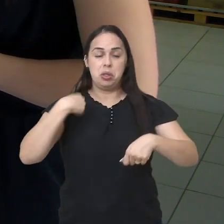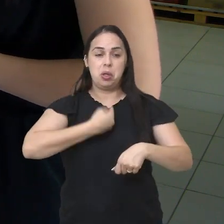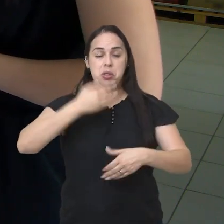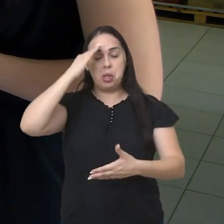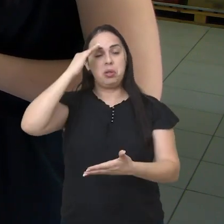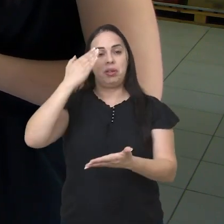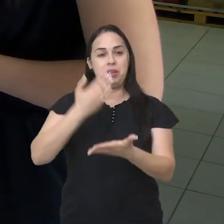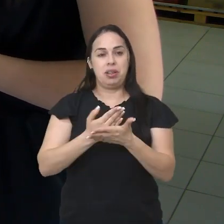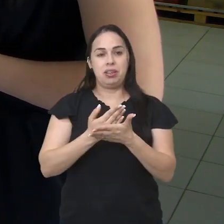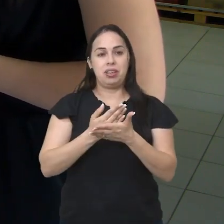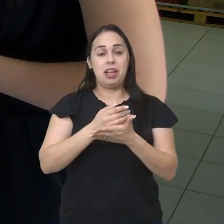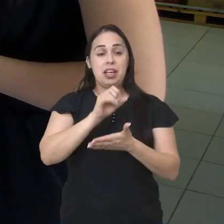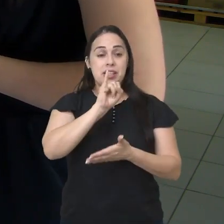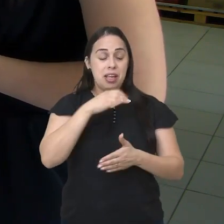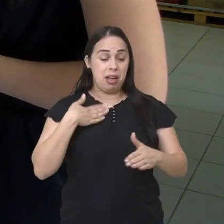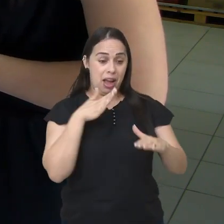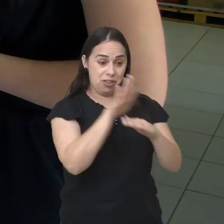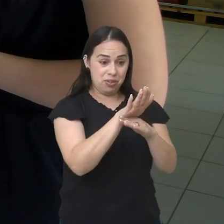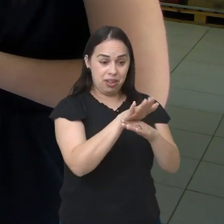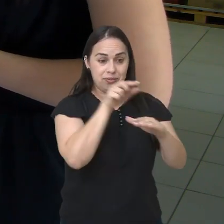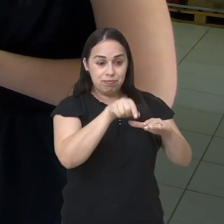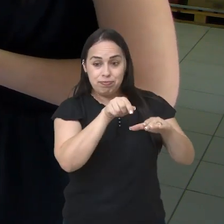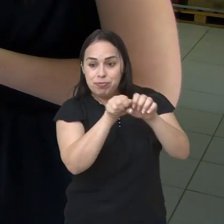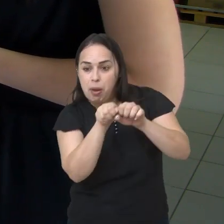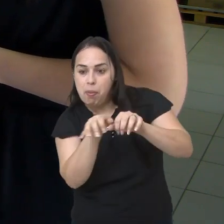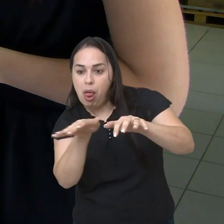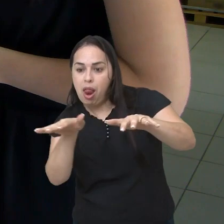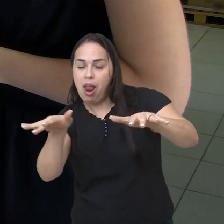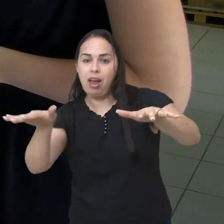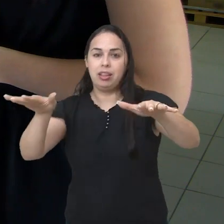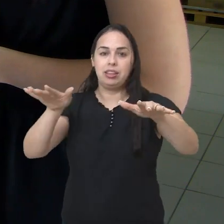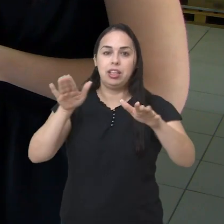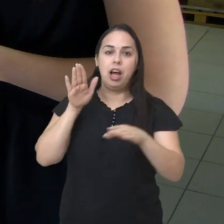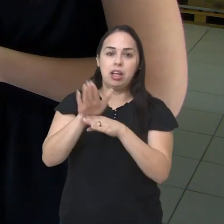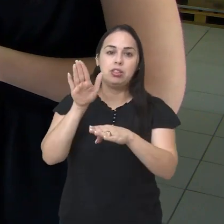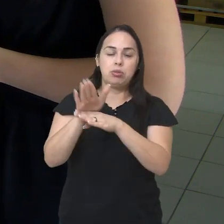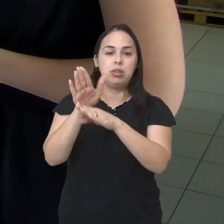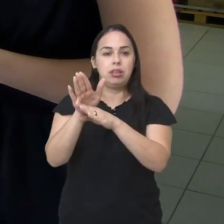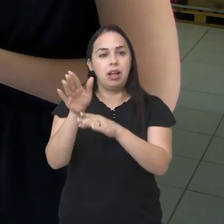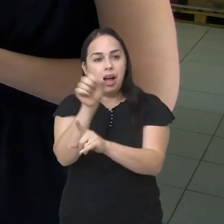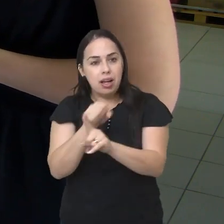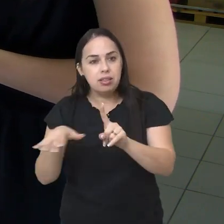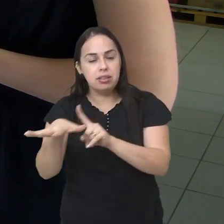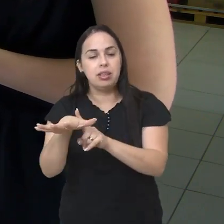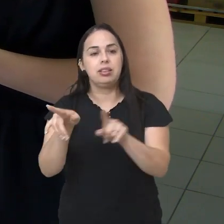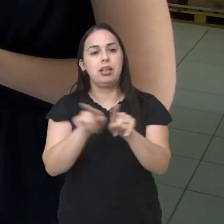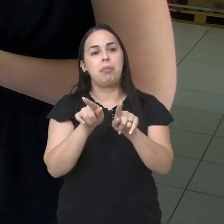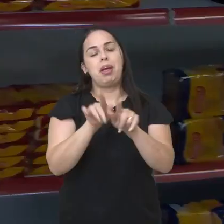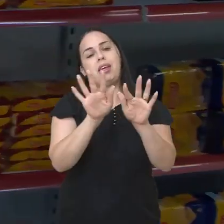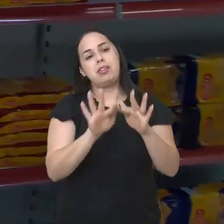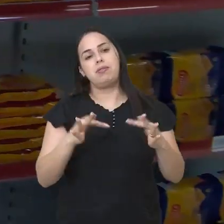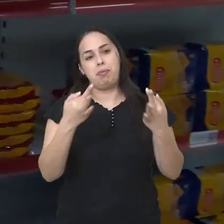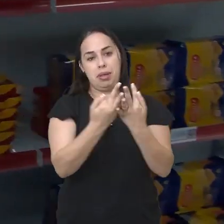vai se multiplicar em benefício na sociedade e não somente nas famílias que a gente trabalha aqui.